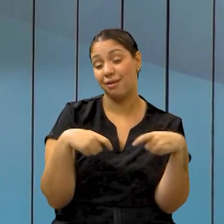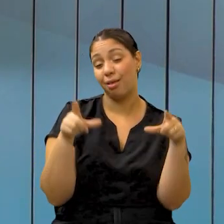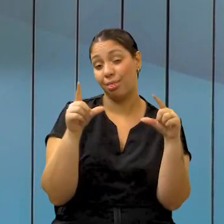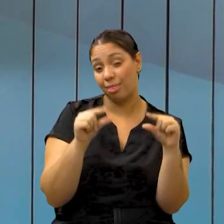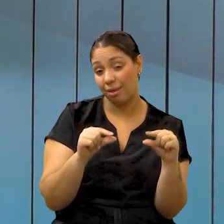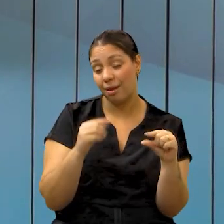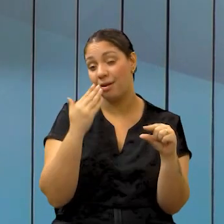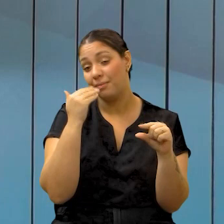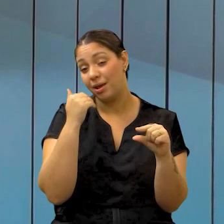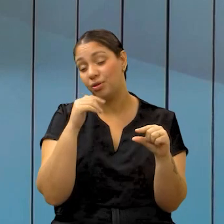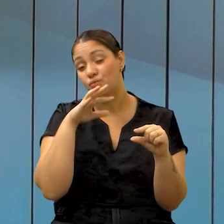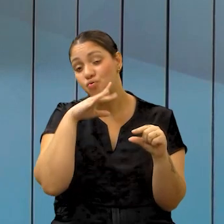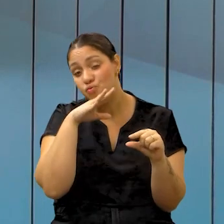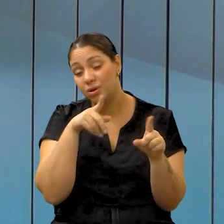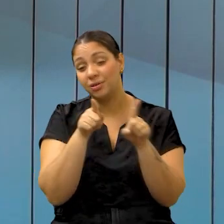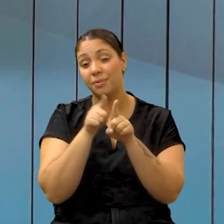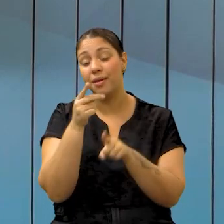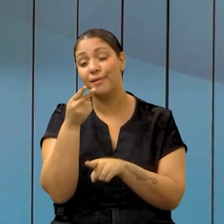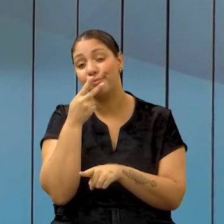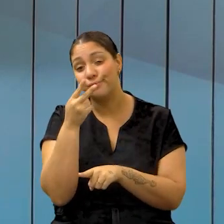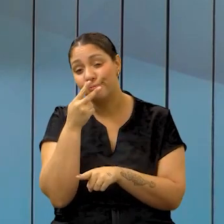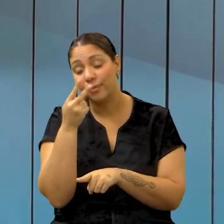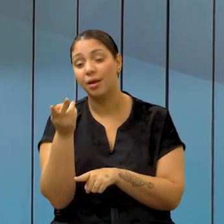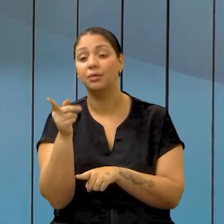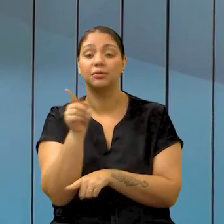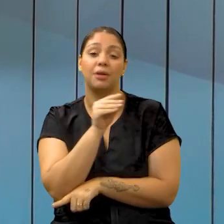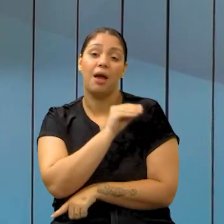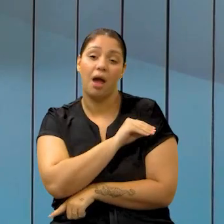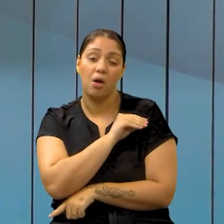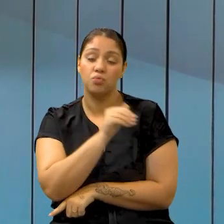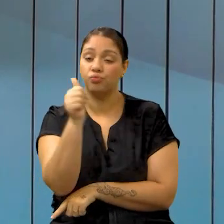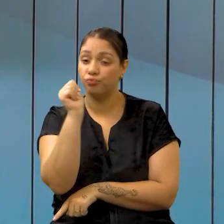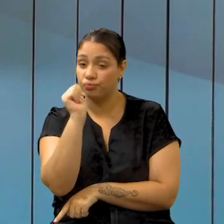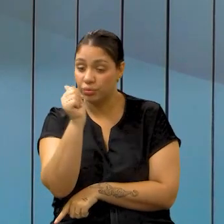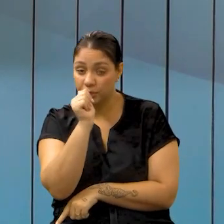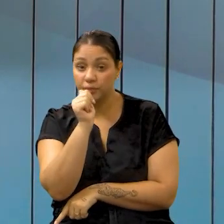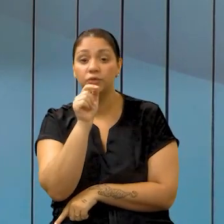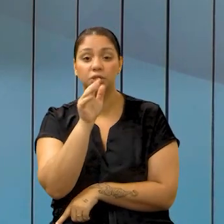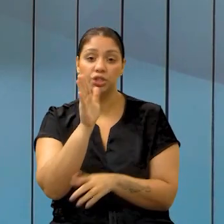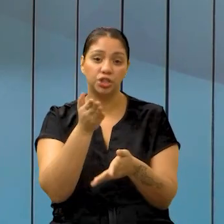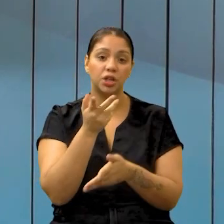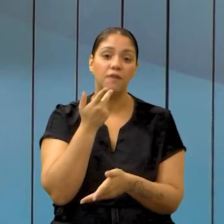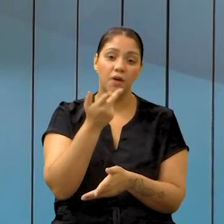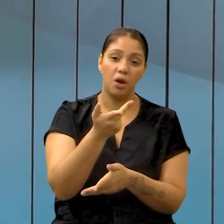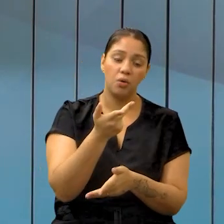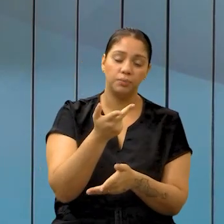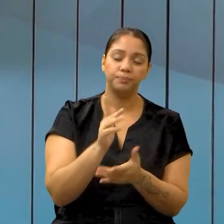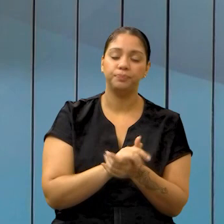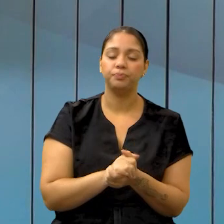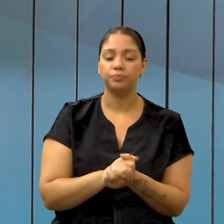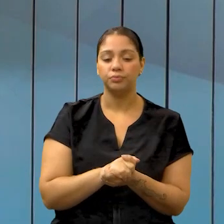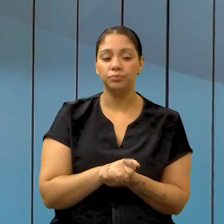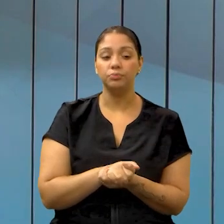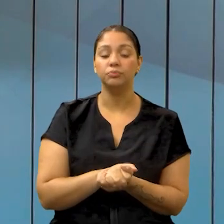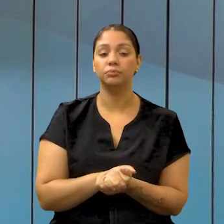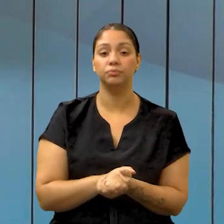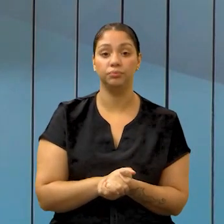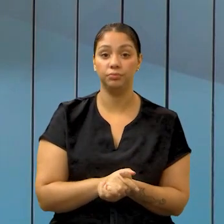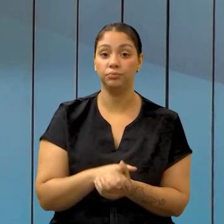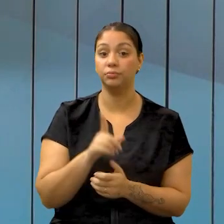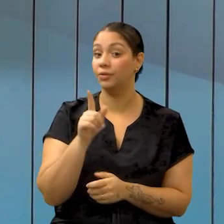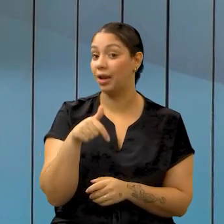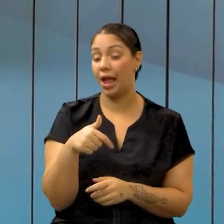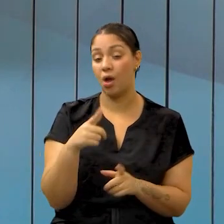exercício, má alimentação, excesso de álcool e cigarro, que foi o que você já citou antes, né? Mas como aqui